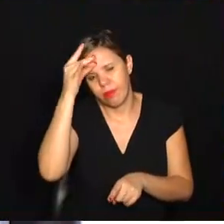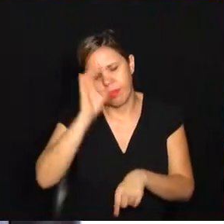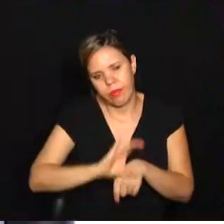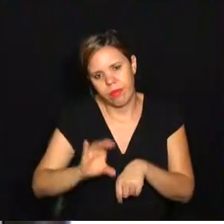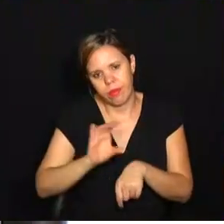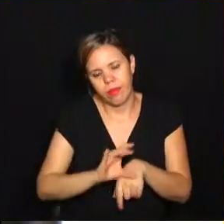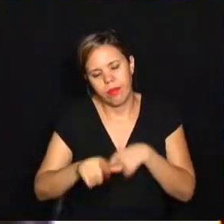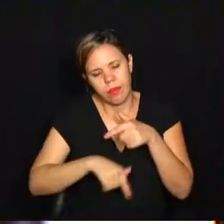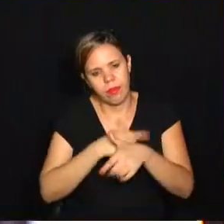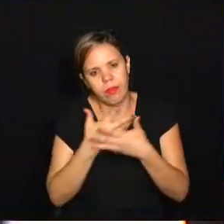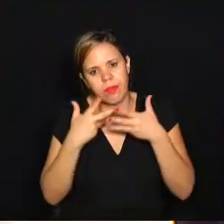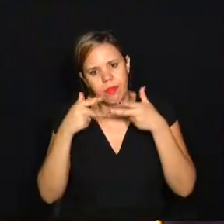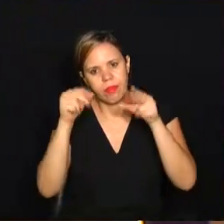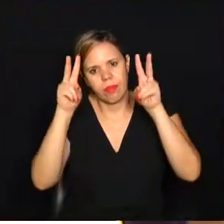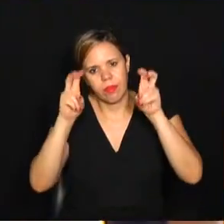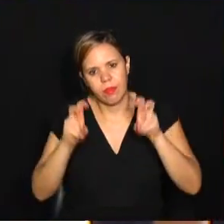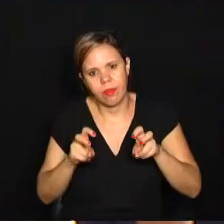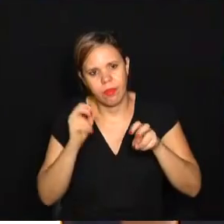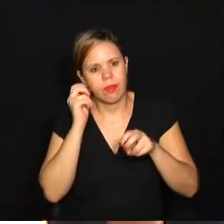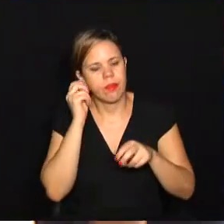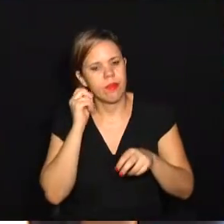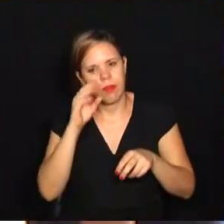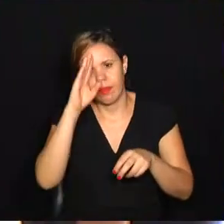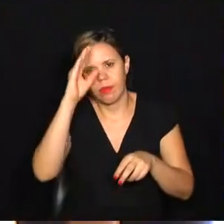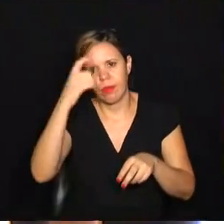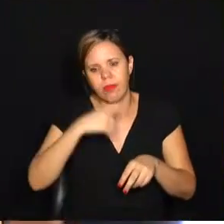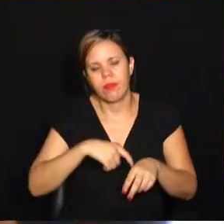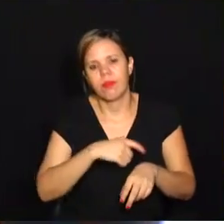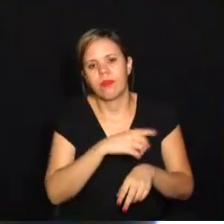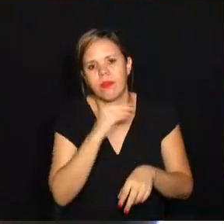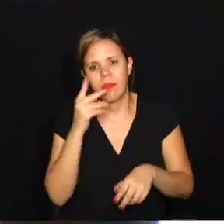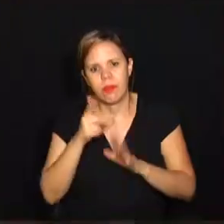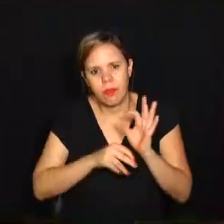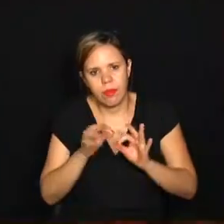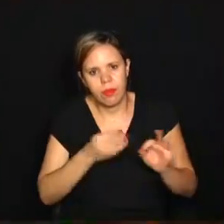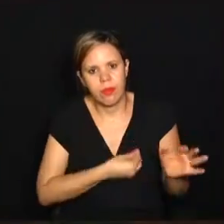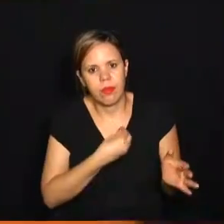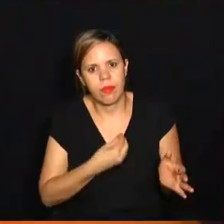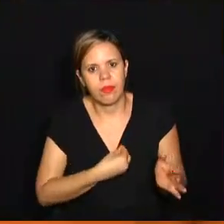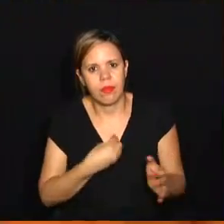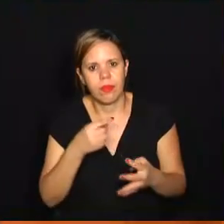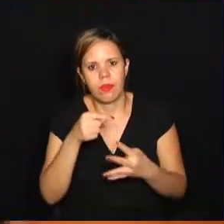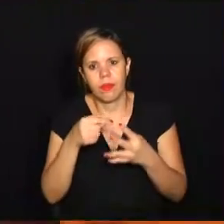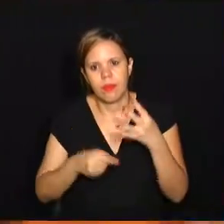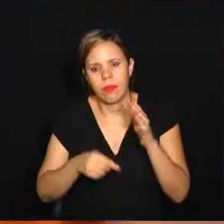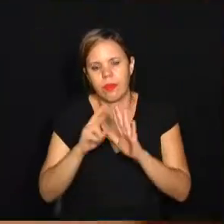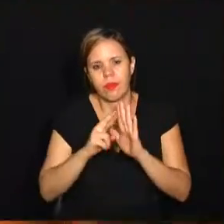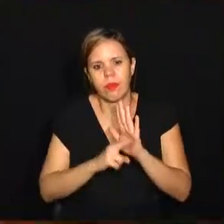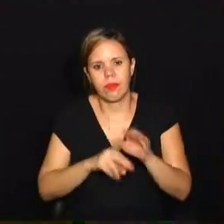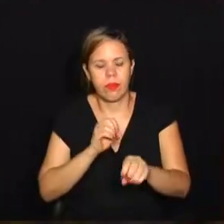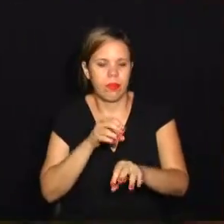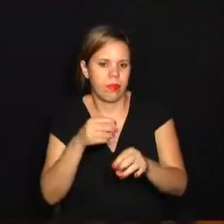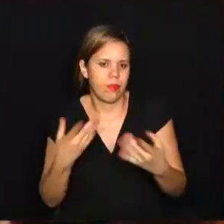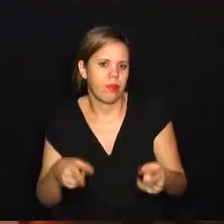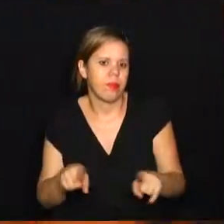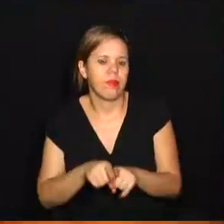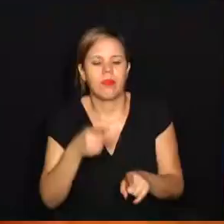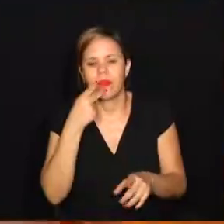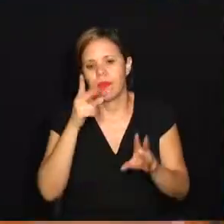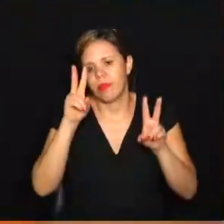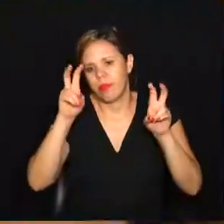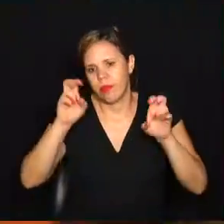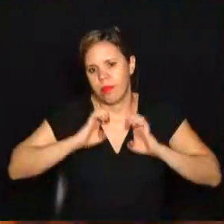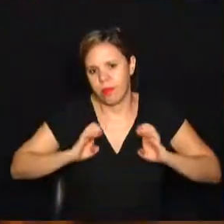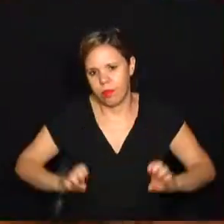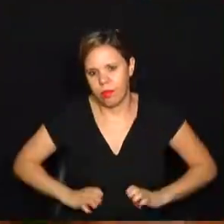trabalho maravilhoso, falam sobre protagonismo, projeto de vida, os 4 pilares, falam sobre ética,